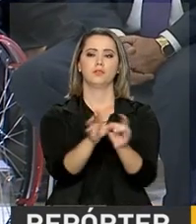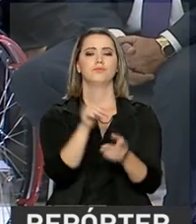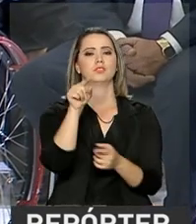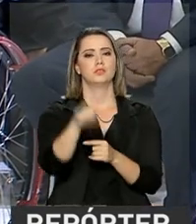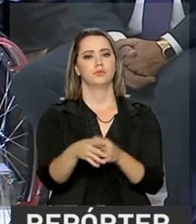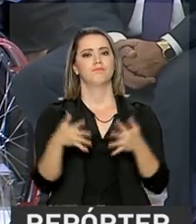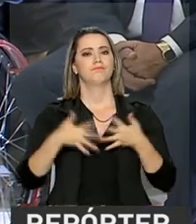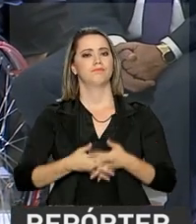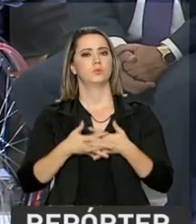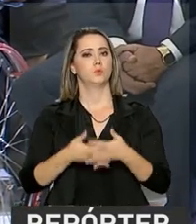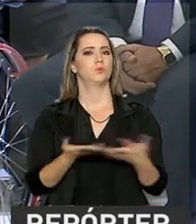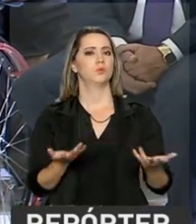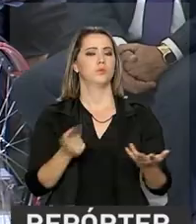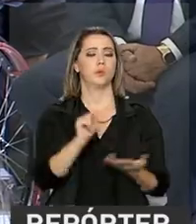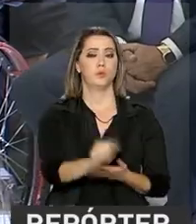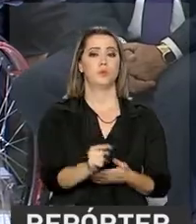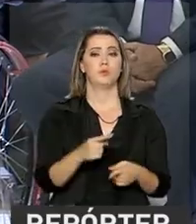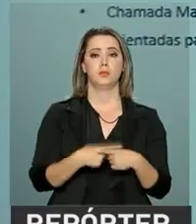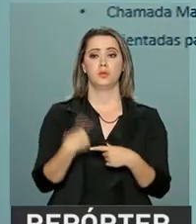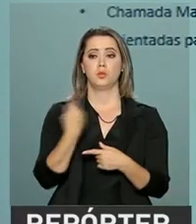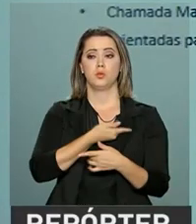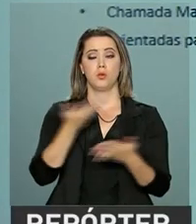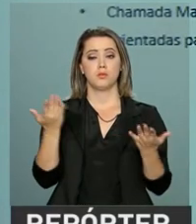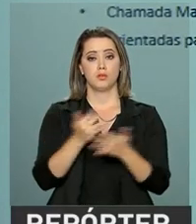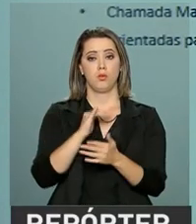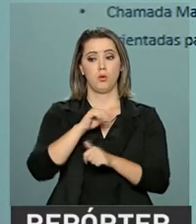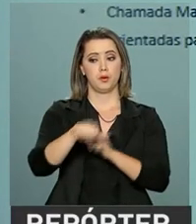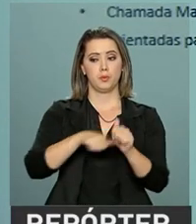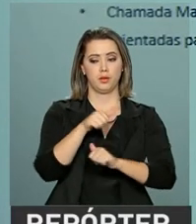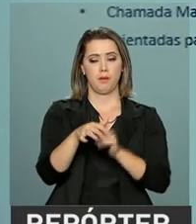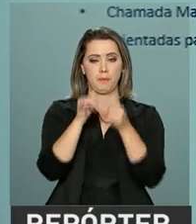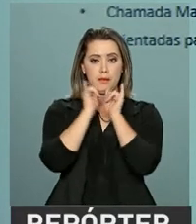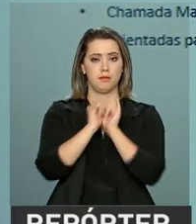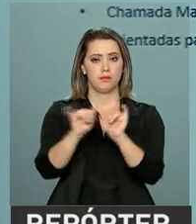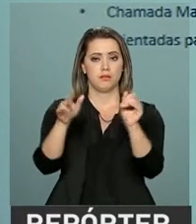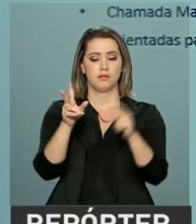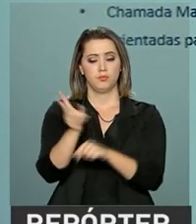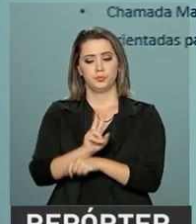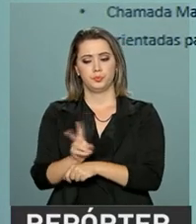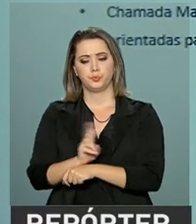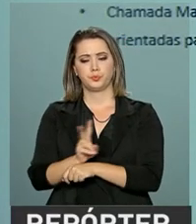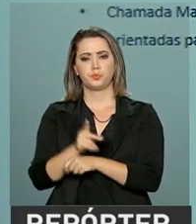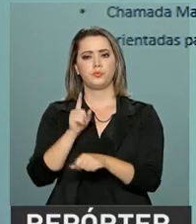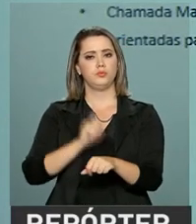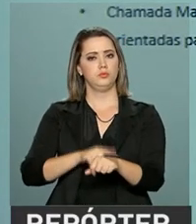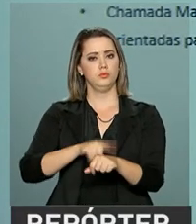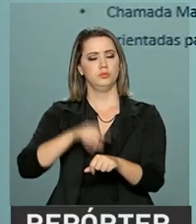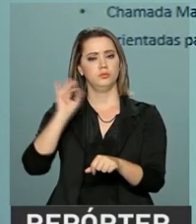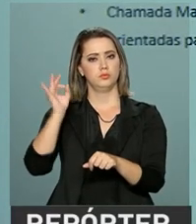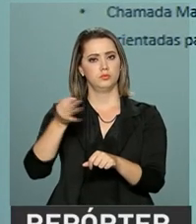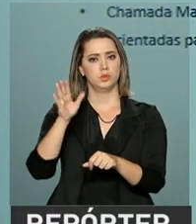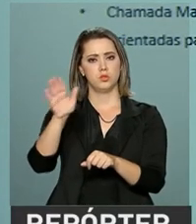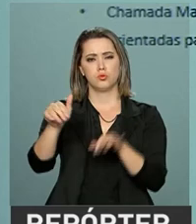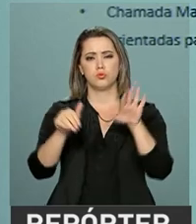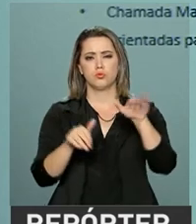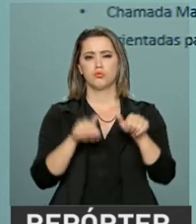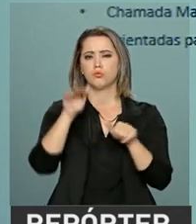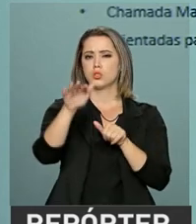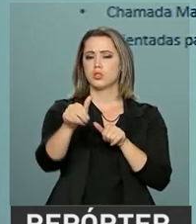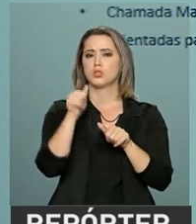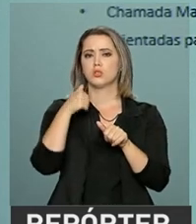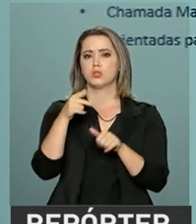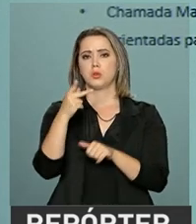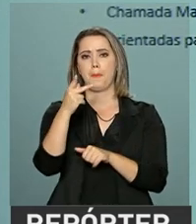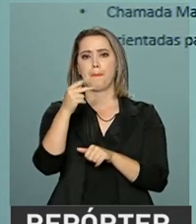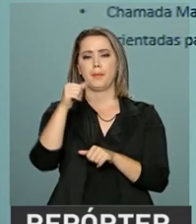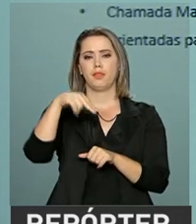desenvolvimento da Agricultura Familiar vamos lançar o sistema de monitoramento em tempo real de chamadas públicas do